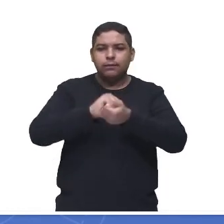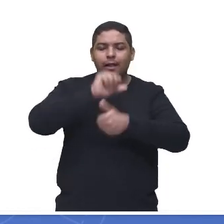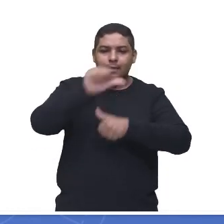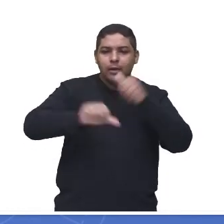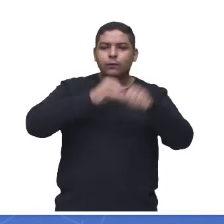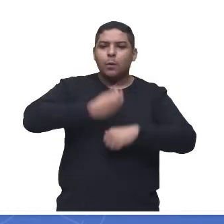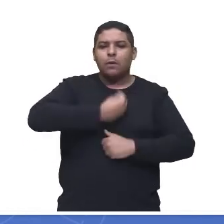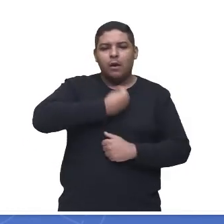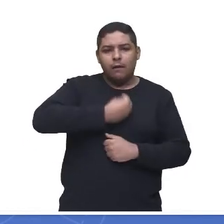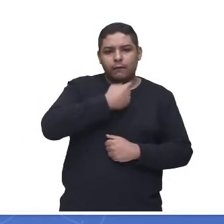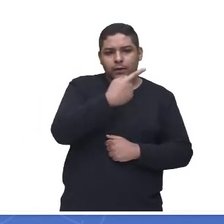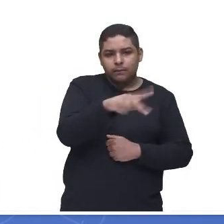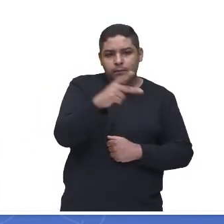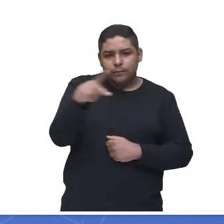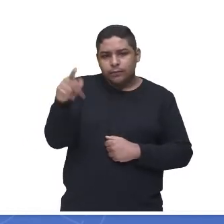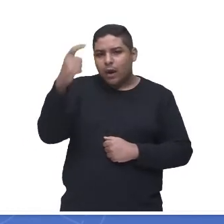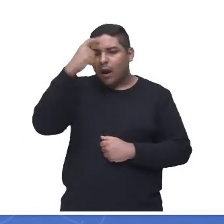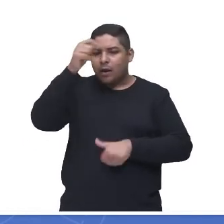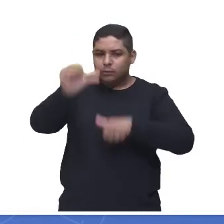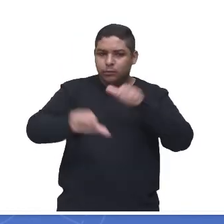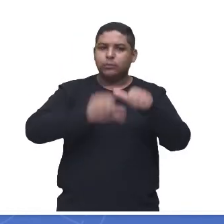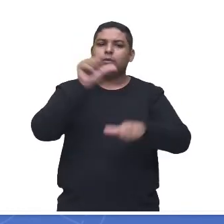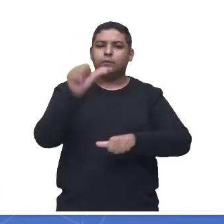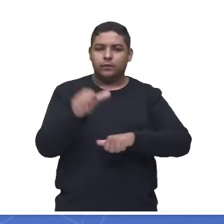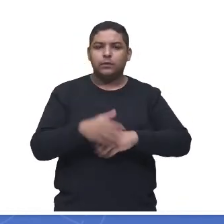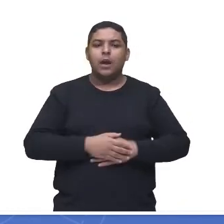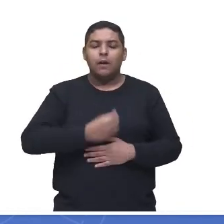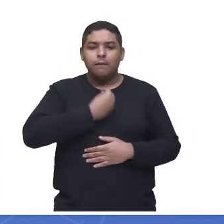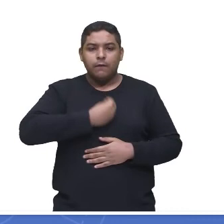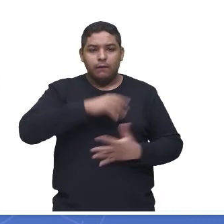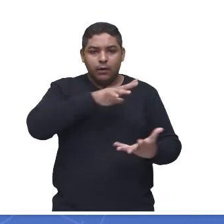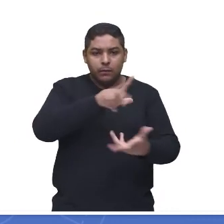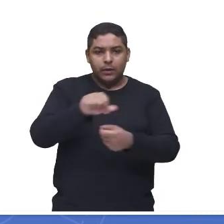vai modificando a mentalidade do homem que vive nesse